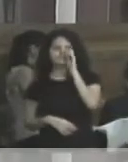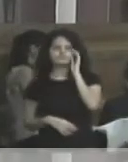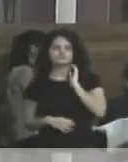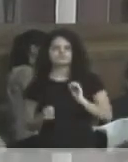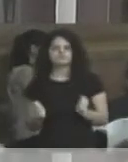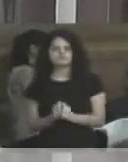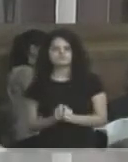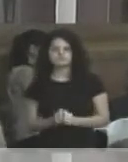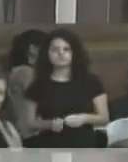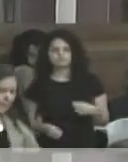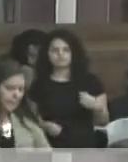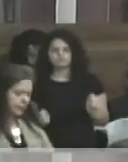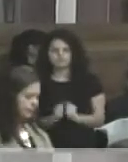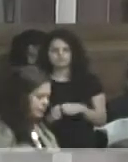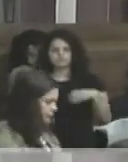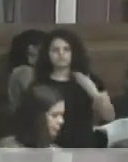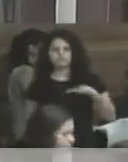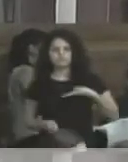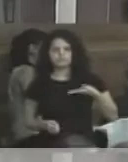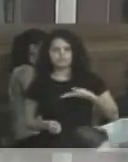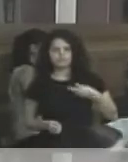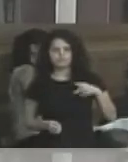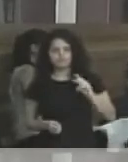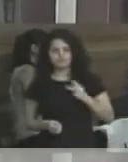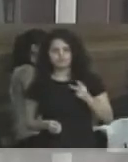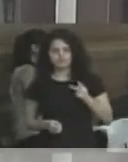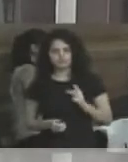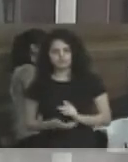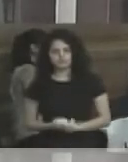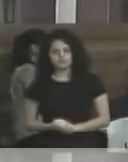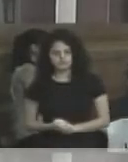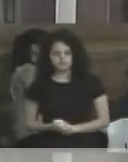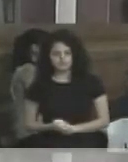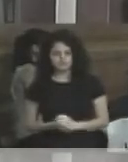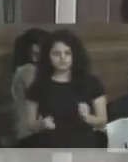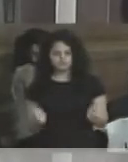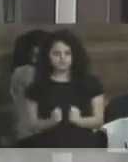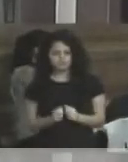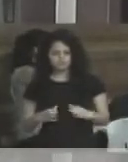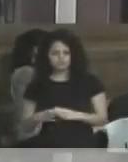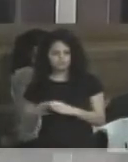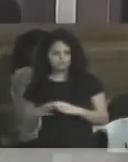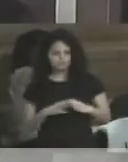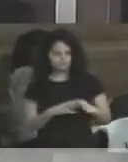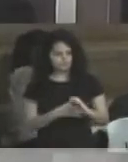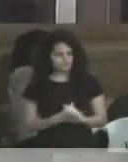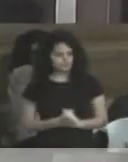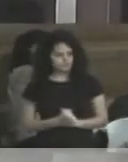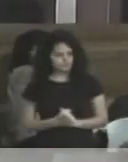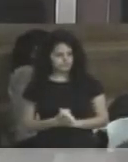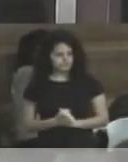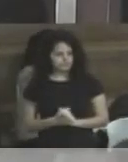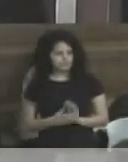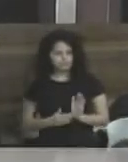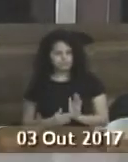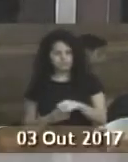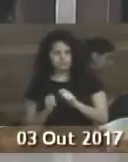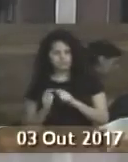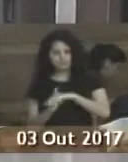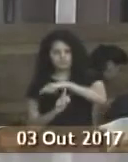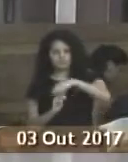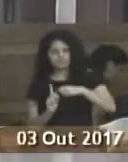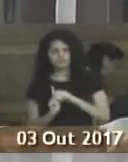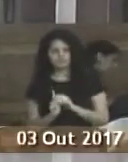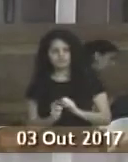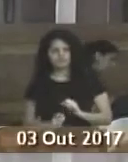com meu colega, meu parceiro, o vereador Elinho, e junto a todos os setores representativos da sociedade. Senhor presidente, me desculpe por me estender, são essas